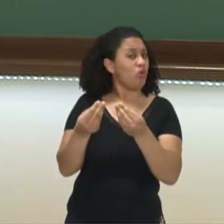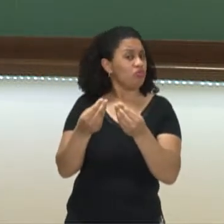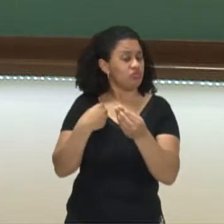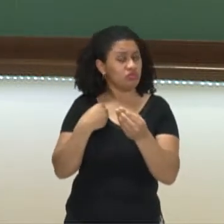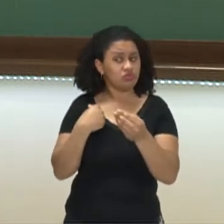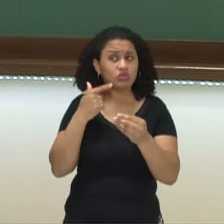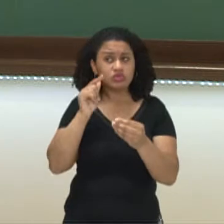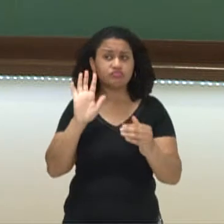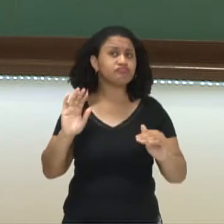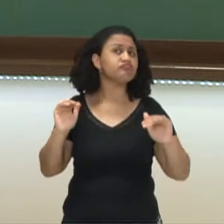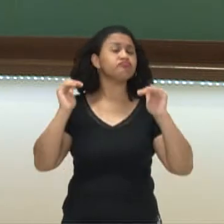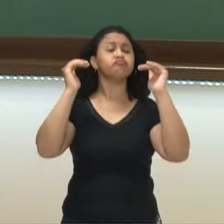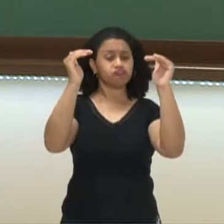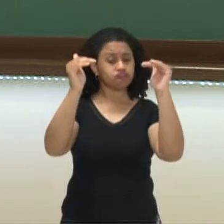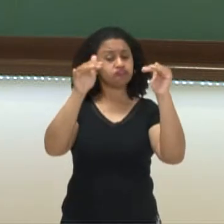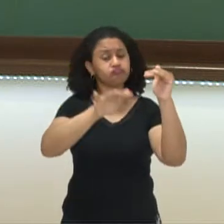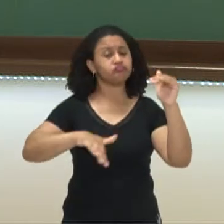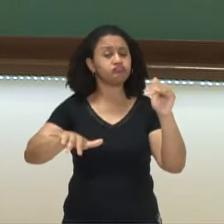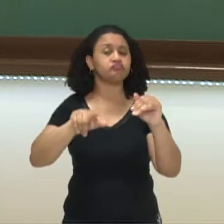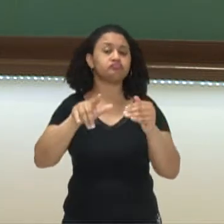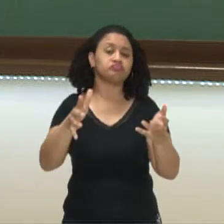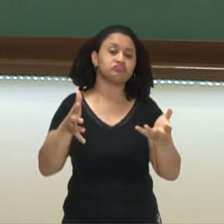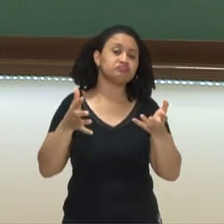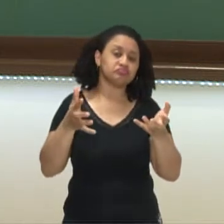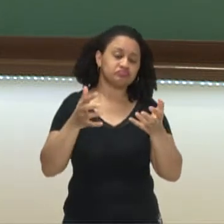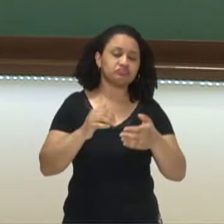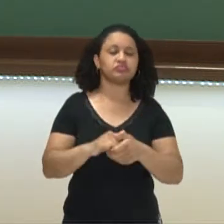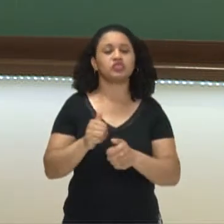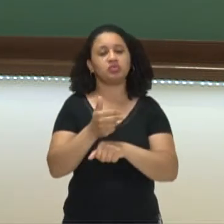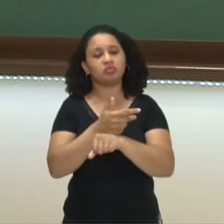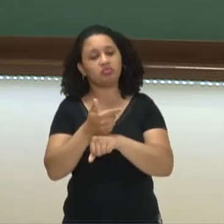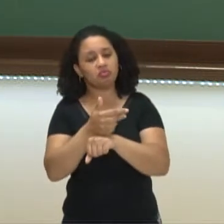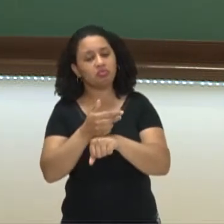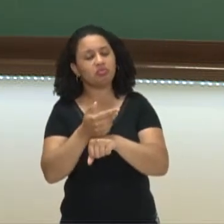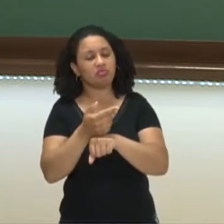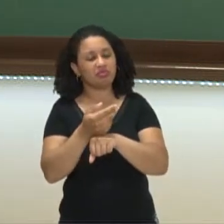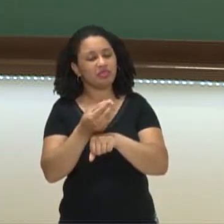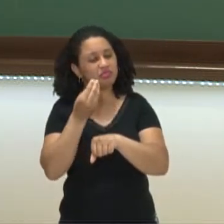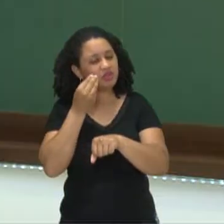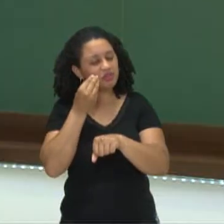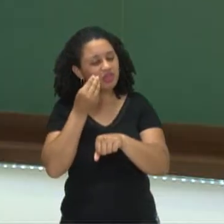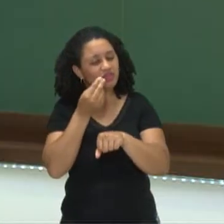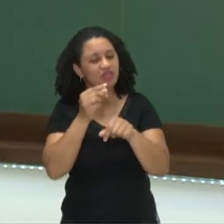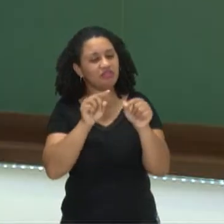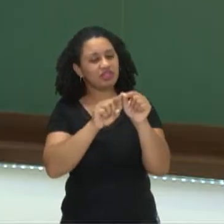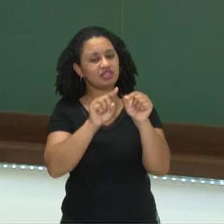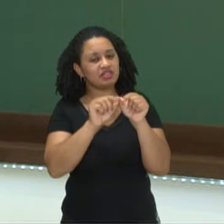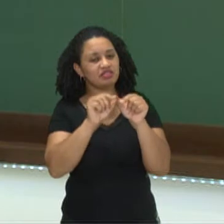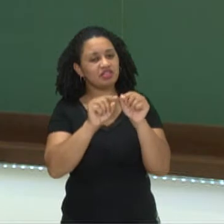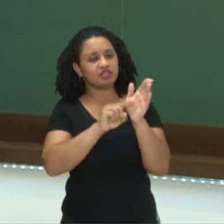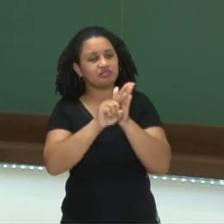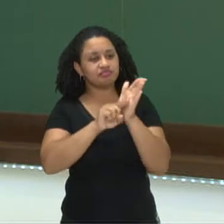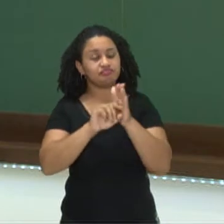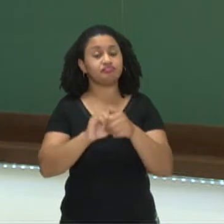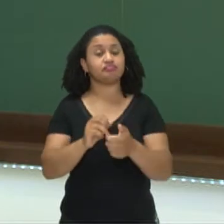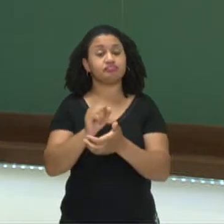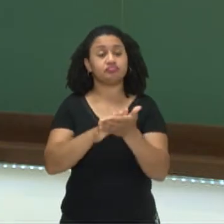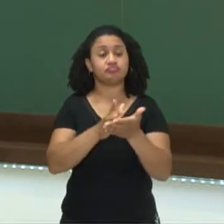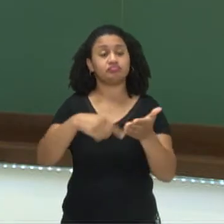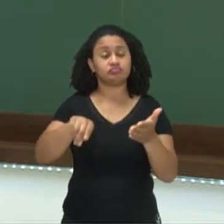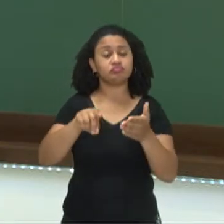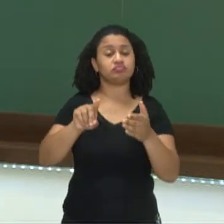destaque nessa área que você desejar encontrar? Procure fazer essas pesquisas. Exercício para você. A partir do que